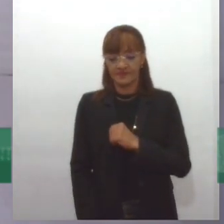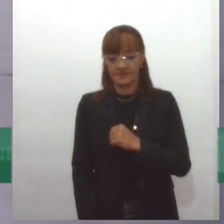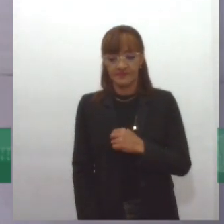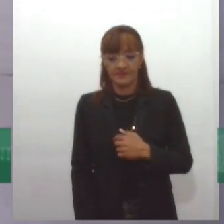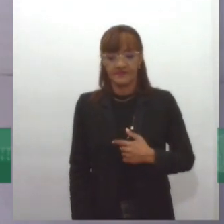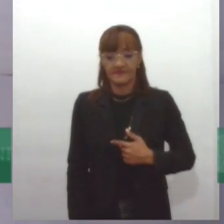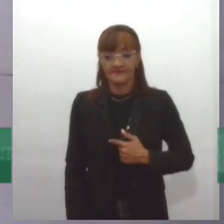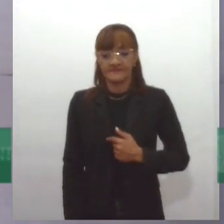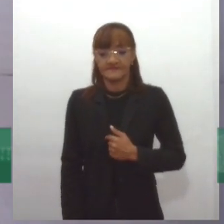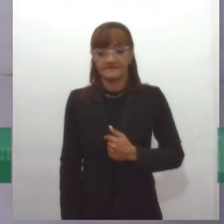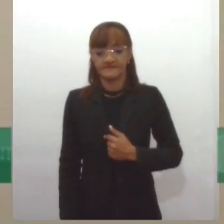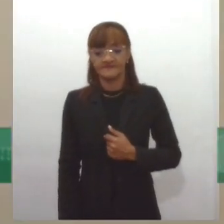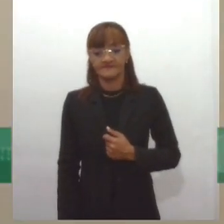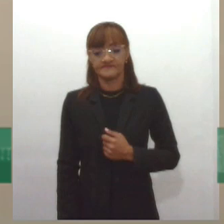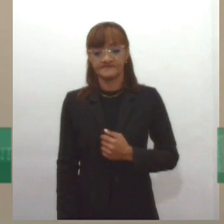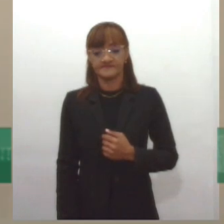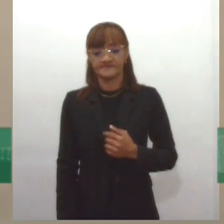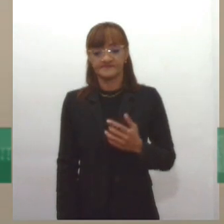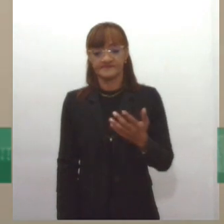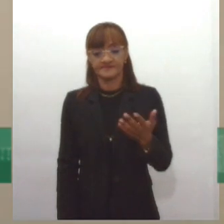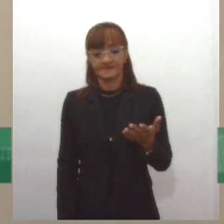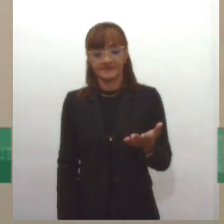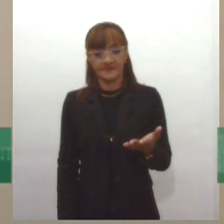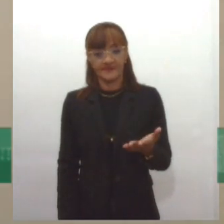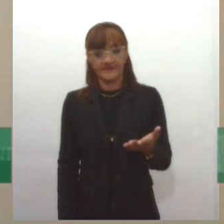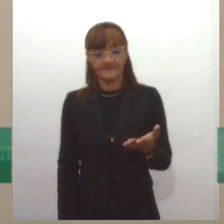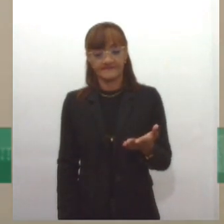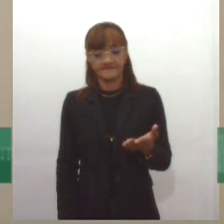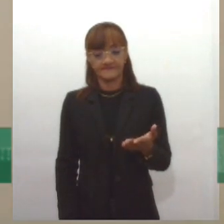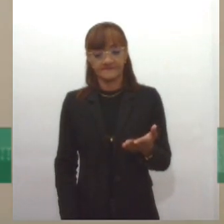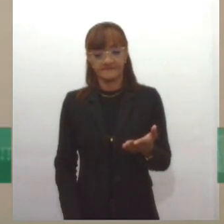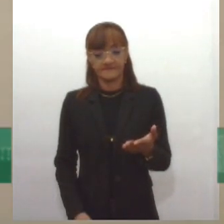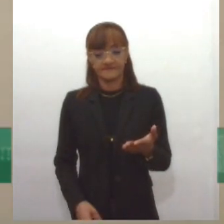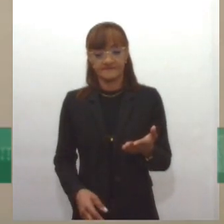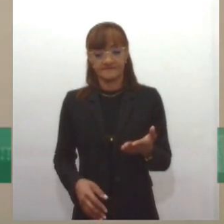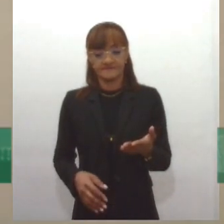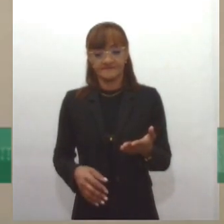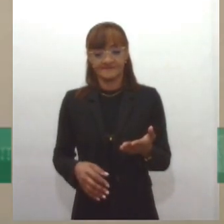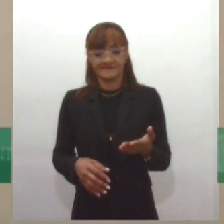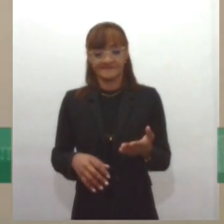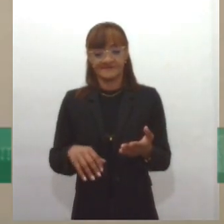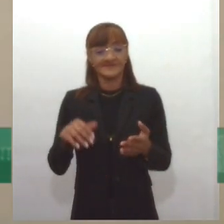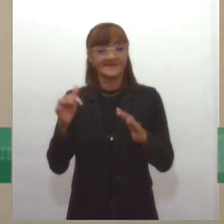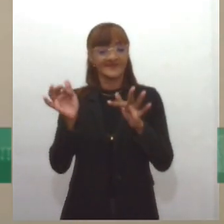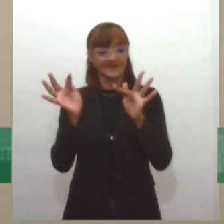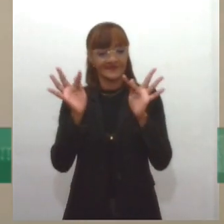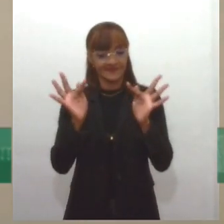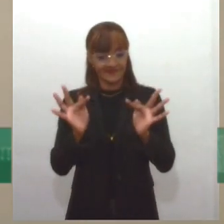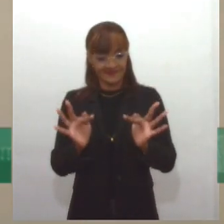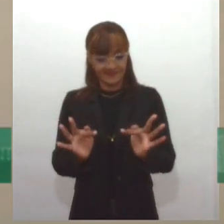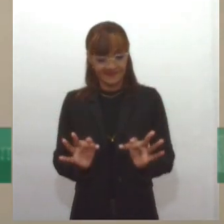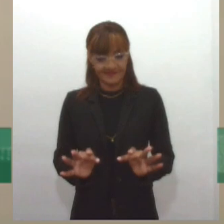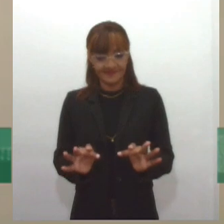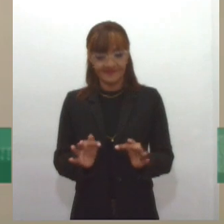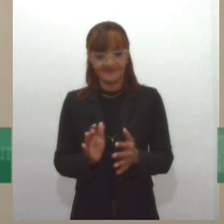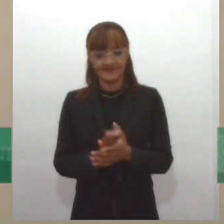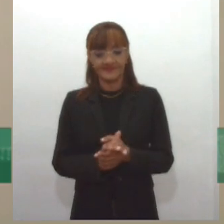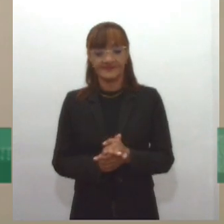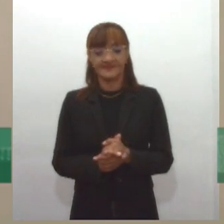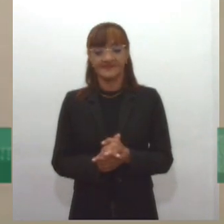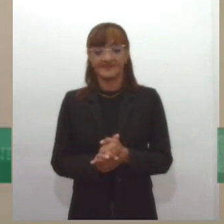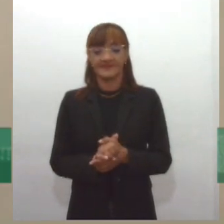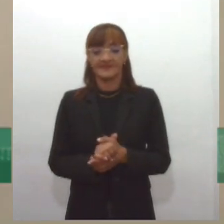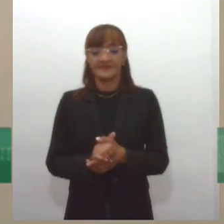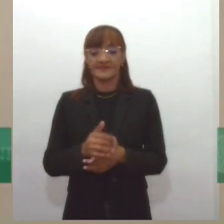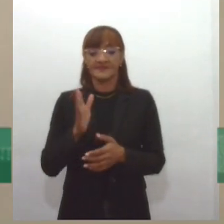Olha, Aline, com grande maestria, né, a doutora Selene já nos apresentou,